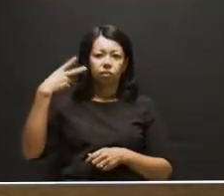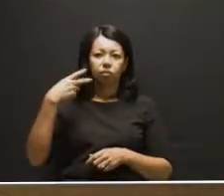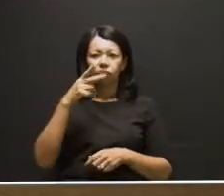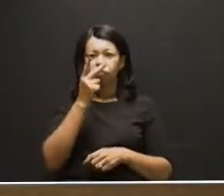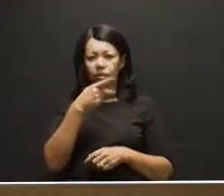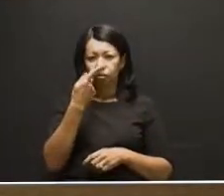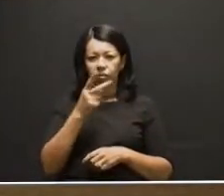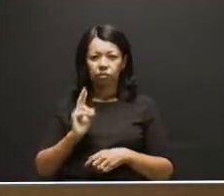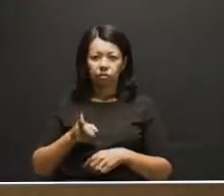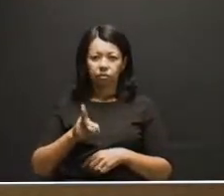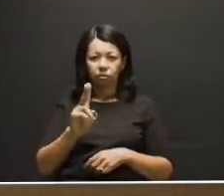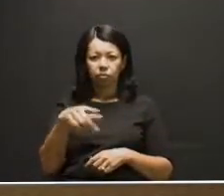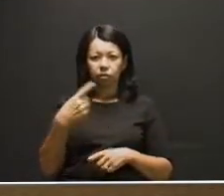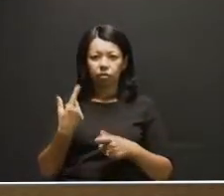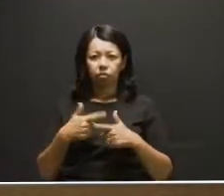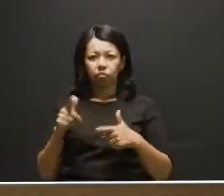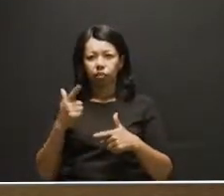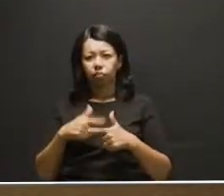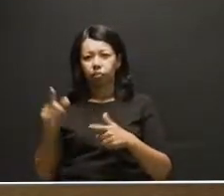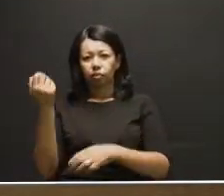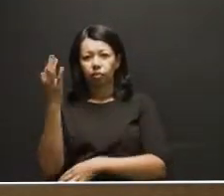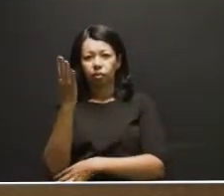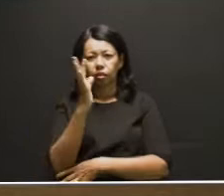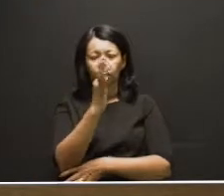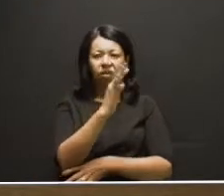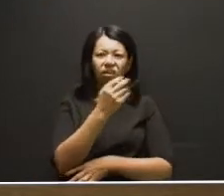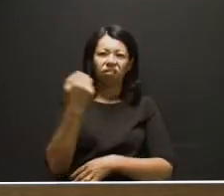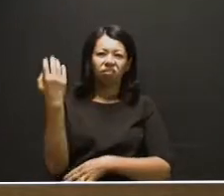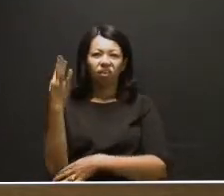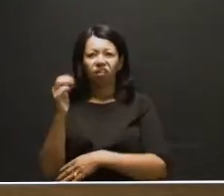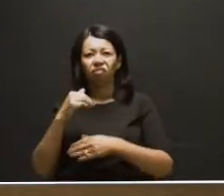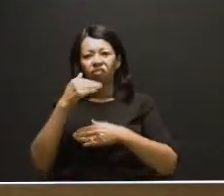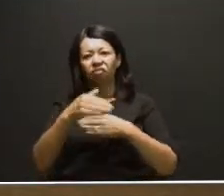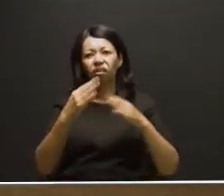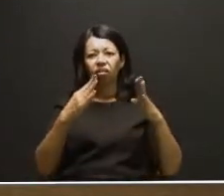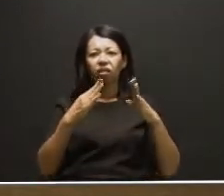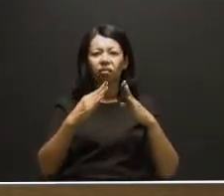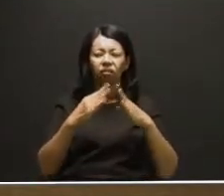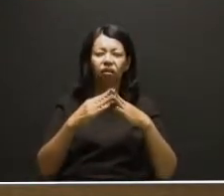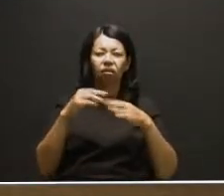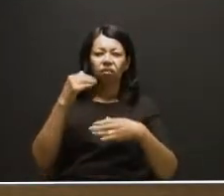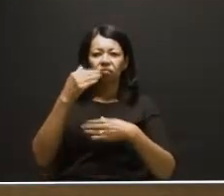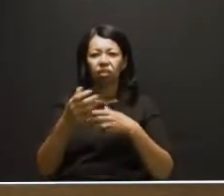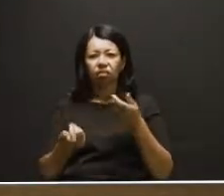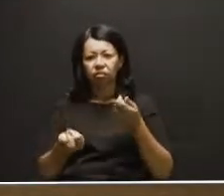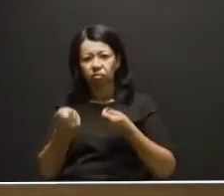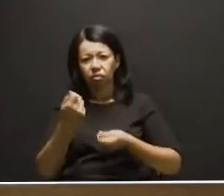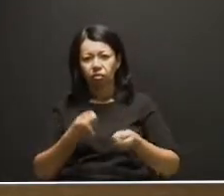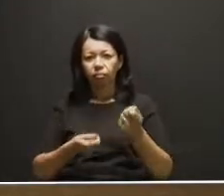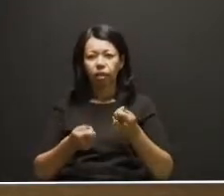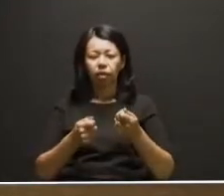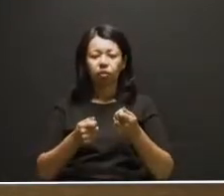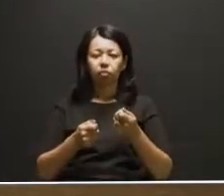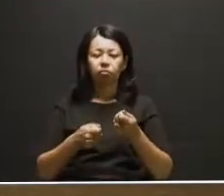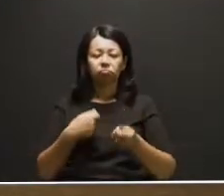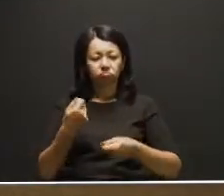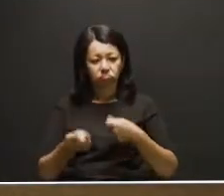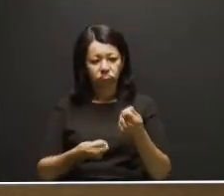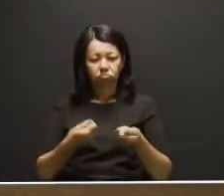falando sempre do problema da árvore em frente à casa tal ou na esquina tal efeito comércio e tal e assim sucessivamente